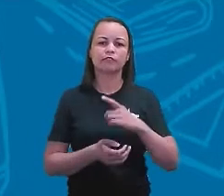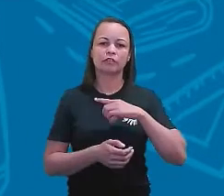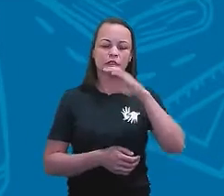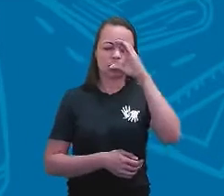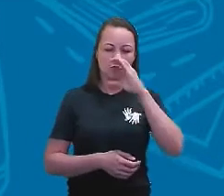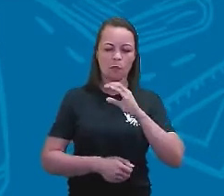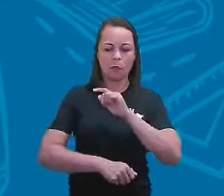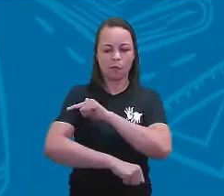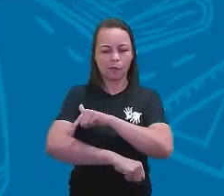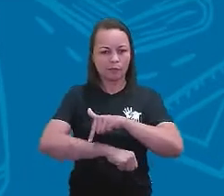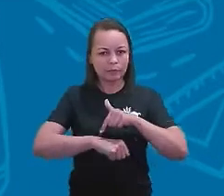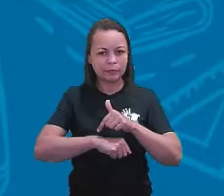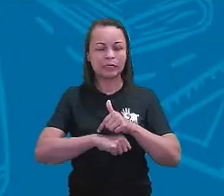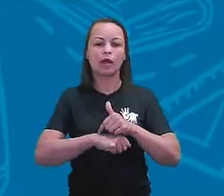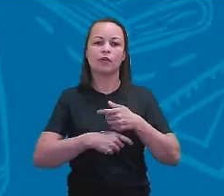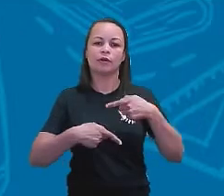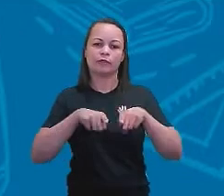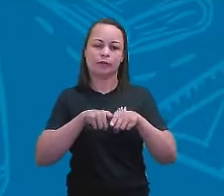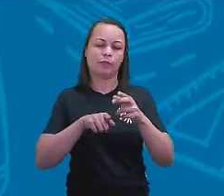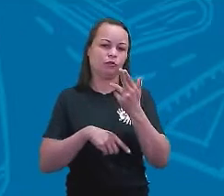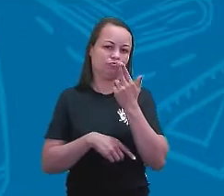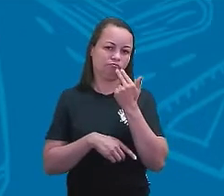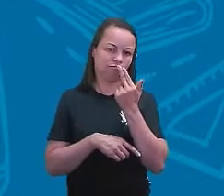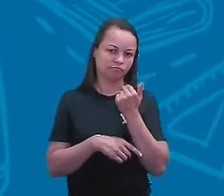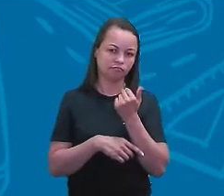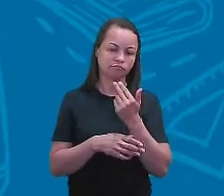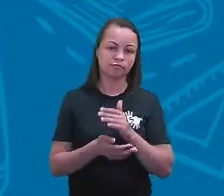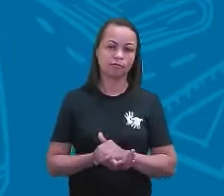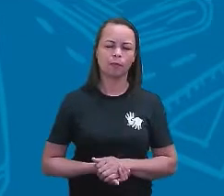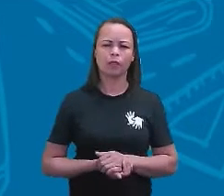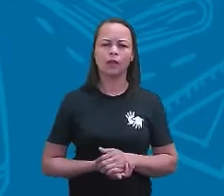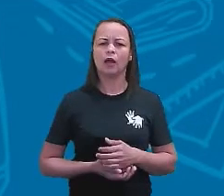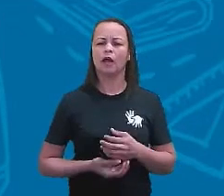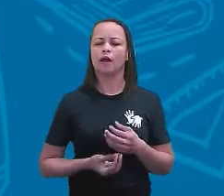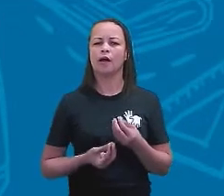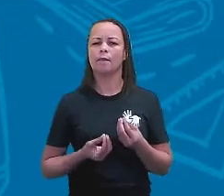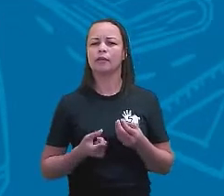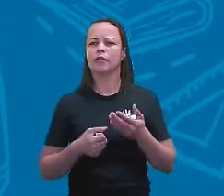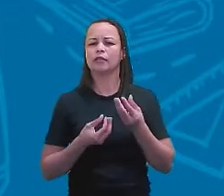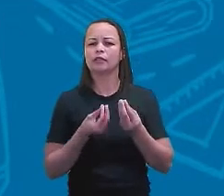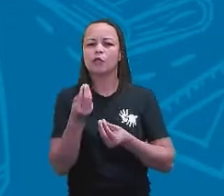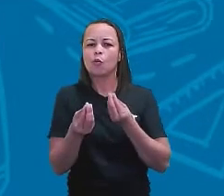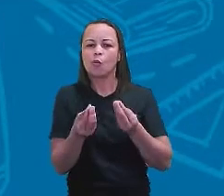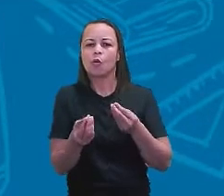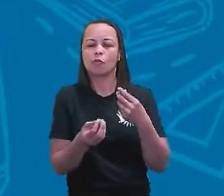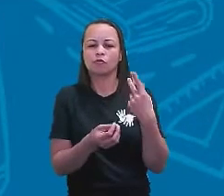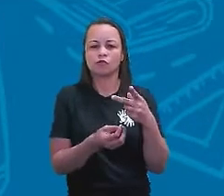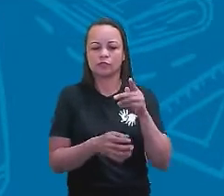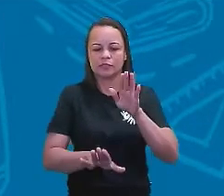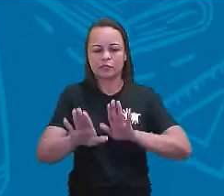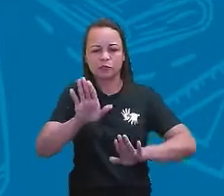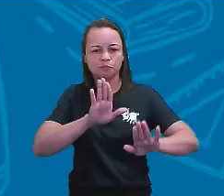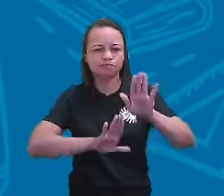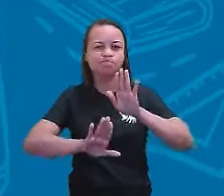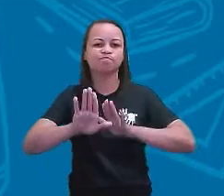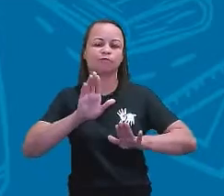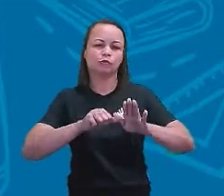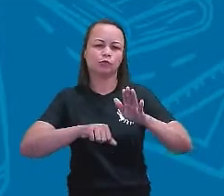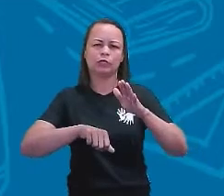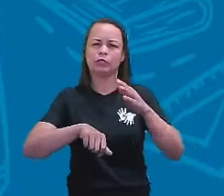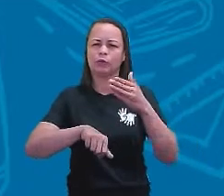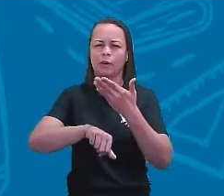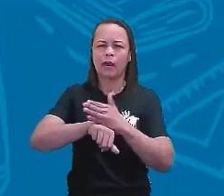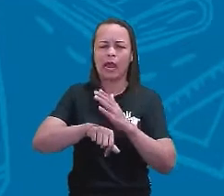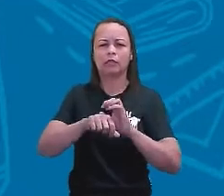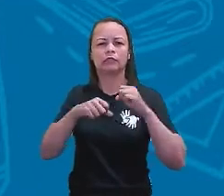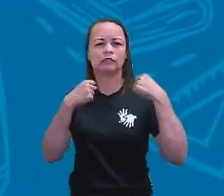e nutricionais. Ou seja, o teu comportamento e a maneira como tu se cuida na tua prática de exercício físico, na